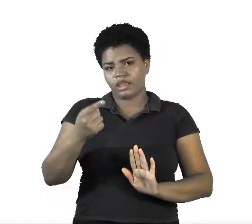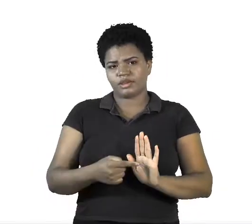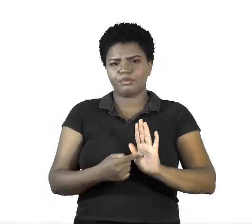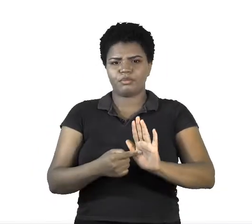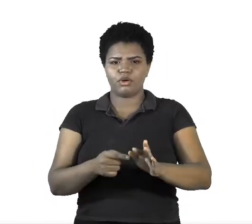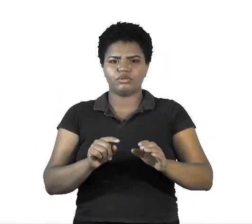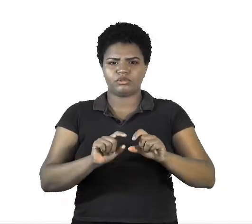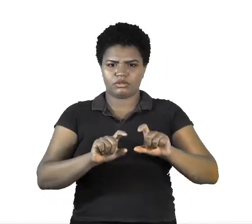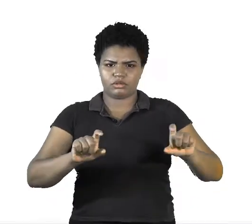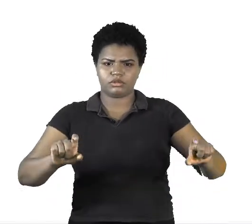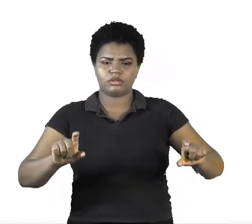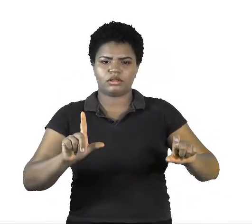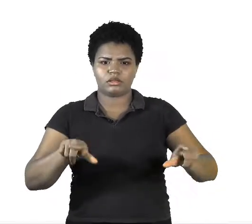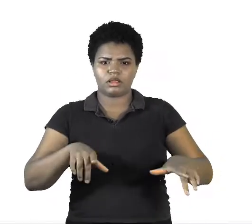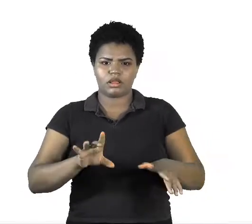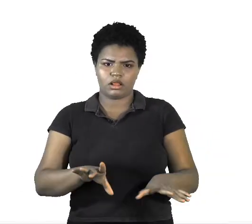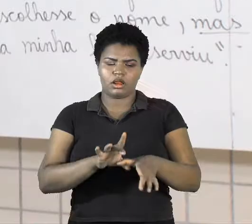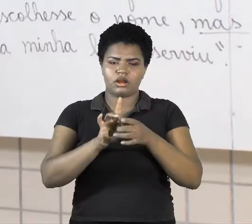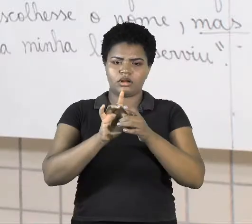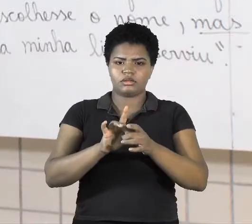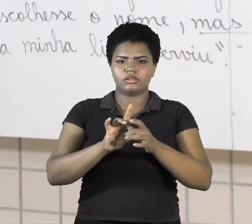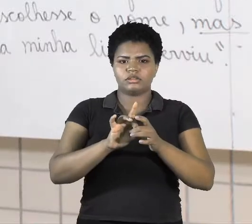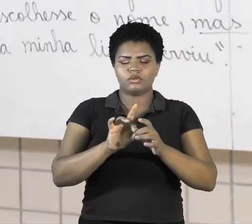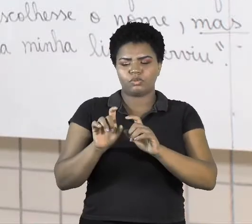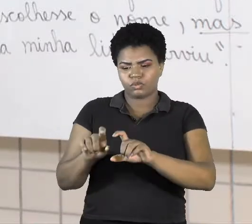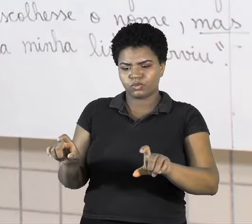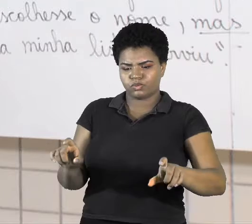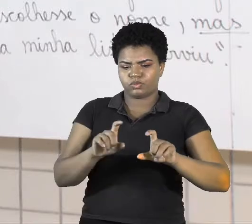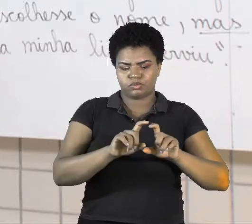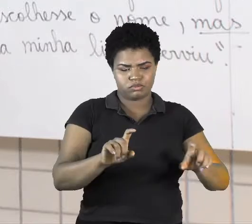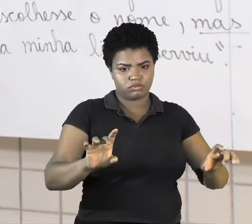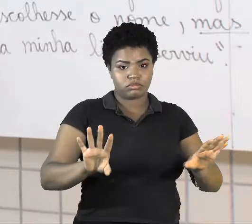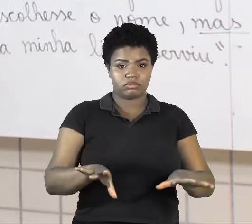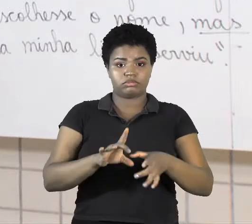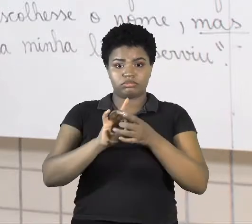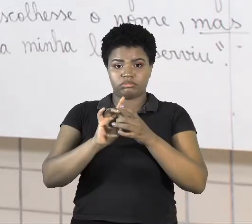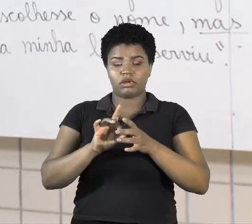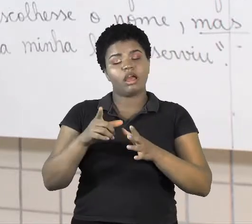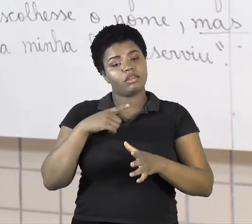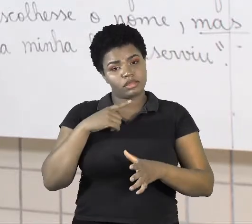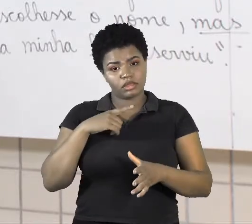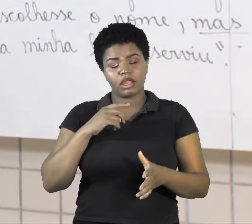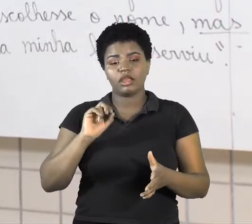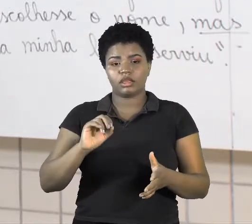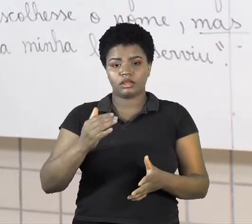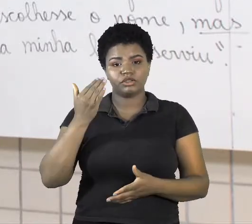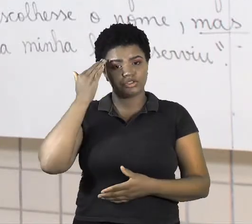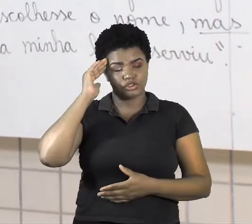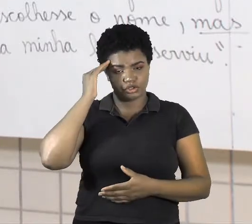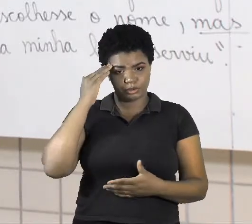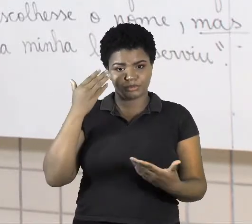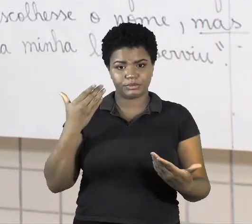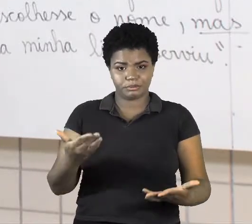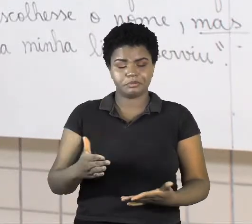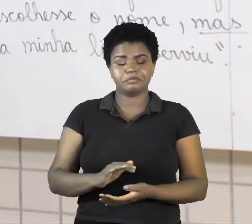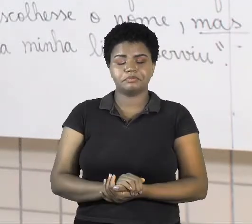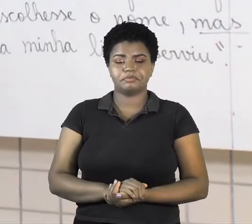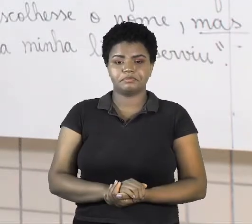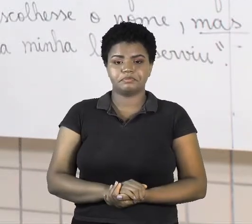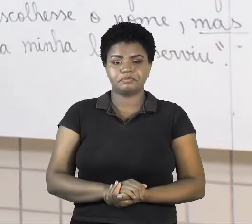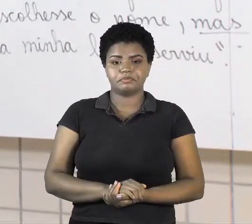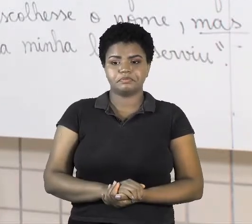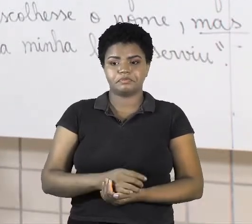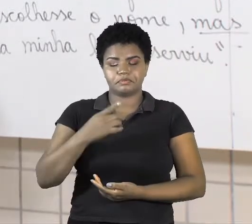essa ligação, essa junção de orações, ela pode dar esses sentidos aí, certo? Então vamos ver